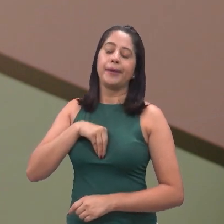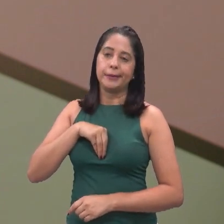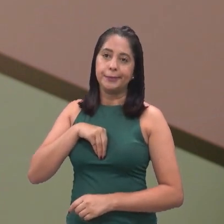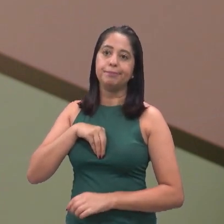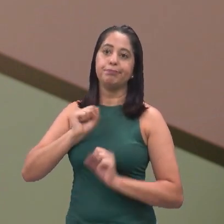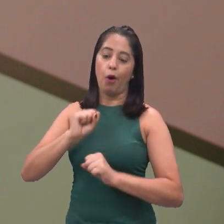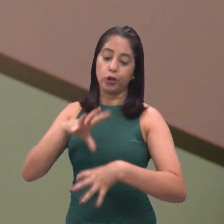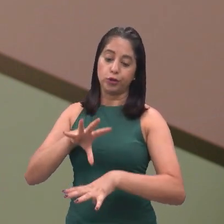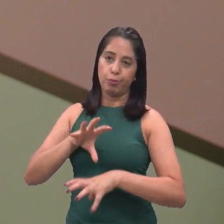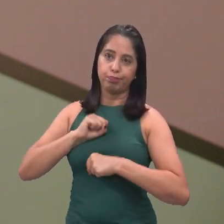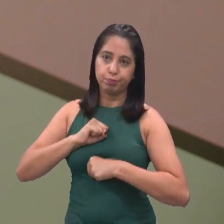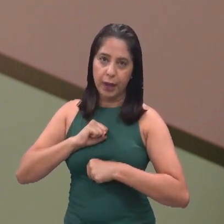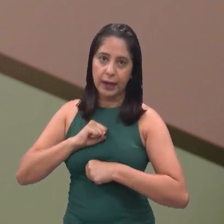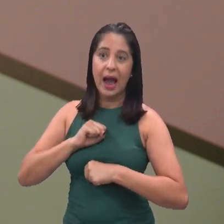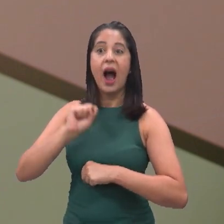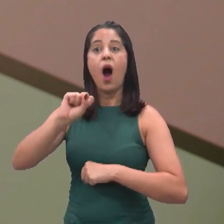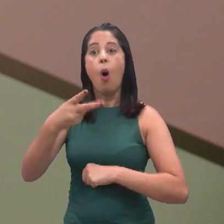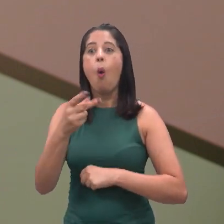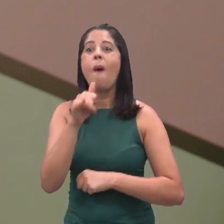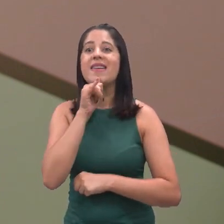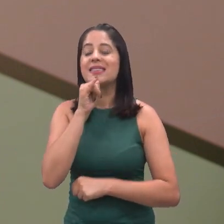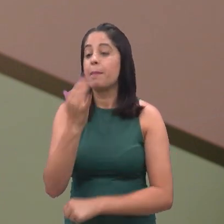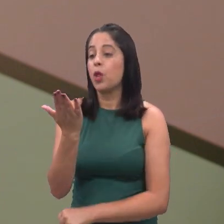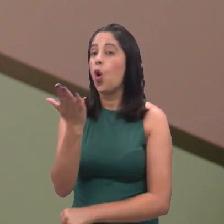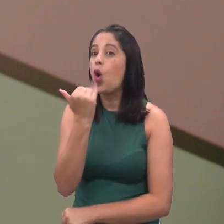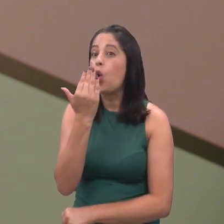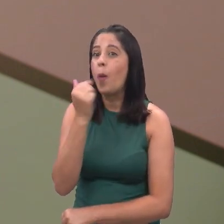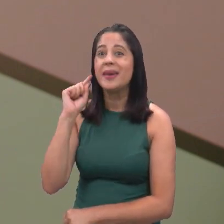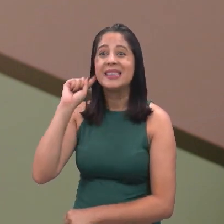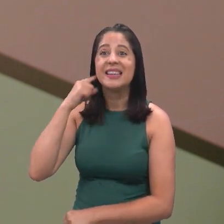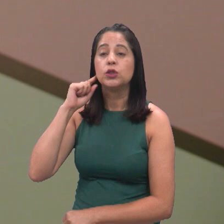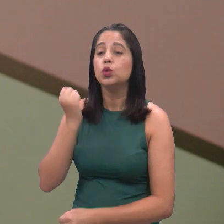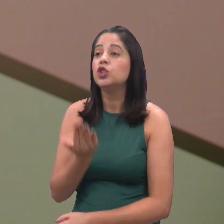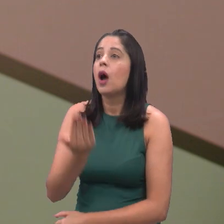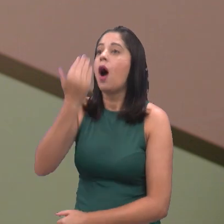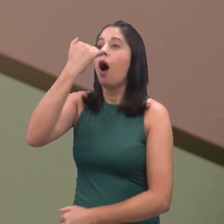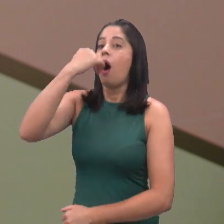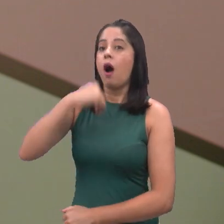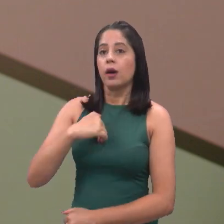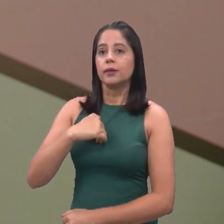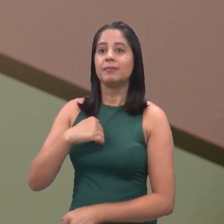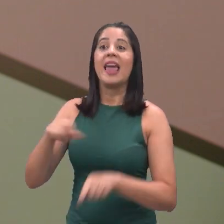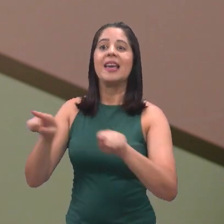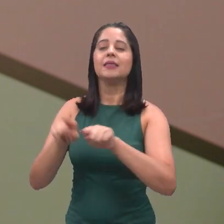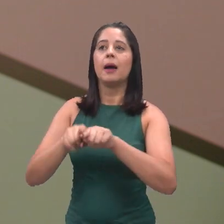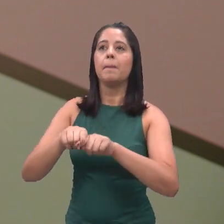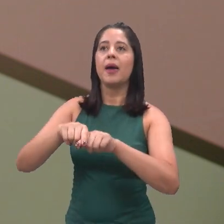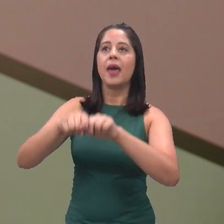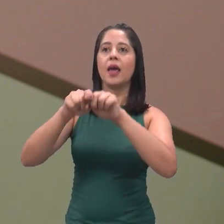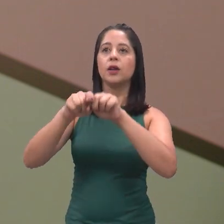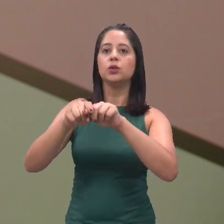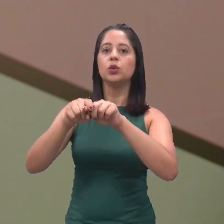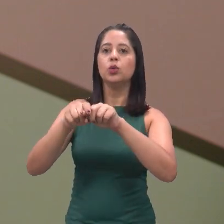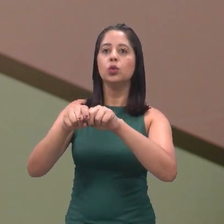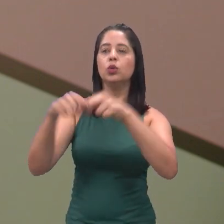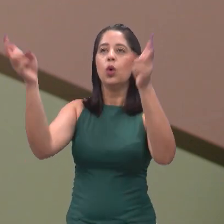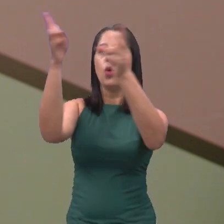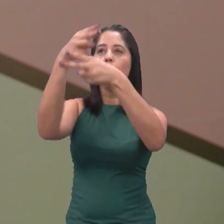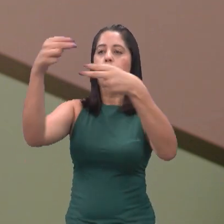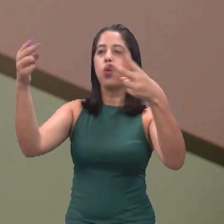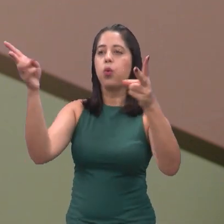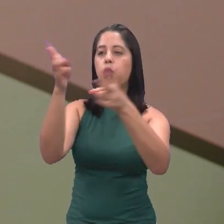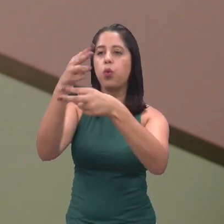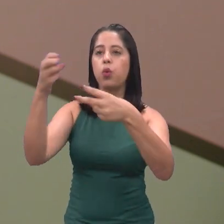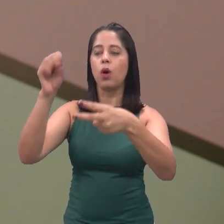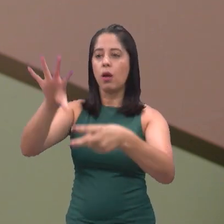contato com alimento contaminado e ter essa ingestão. E a gente pode pegar pelo ar. Então, a gente vivenciou aí, a pandemia do